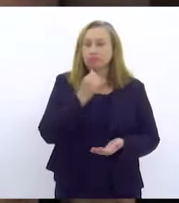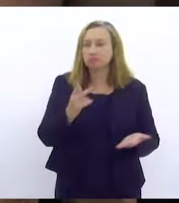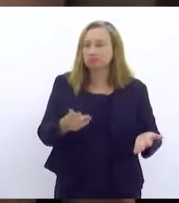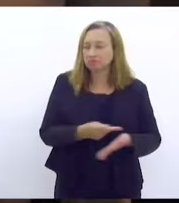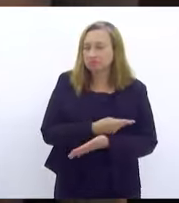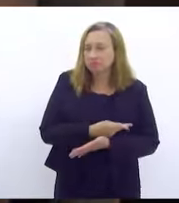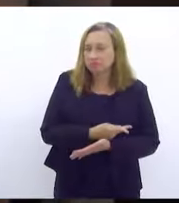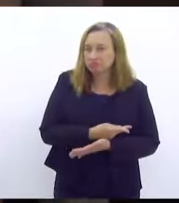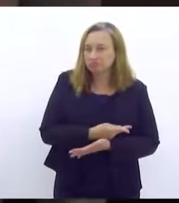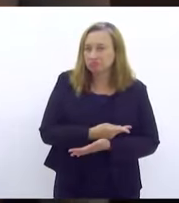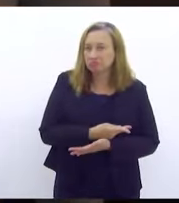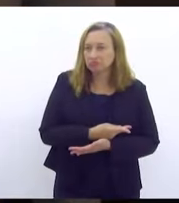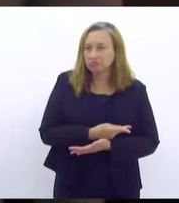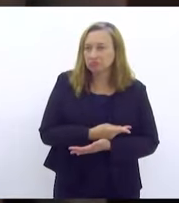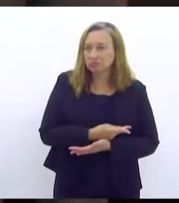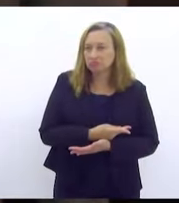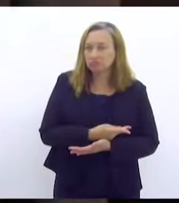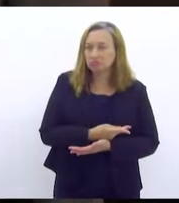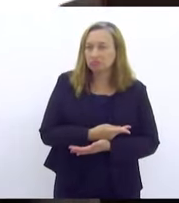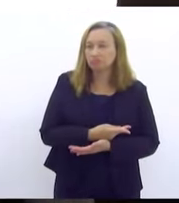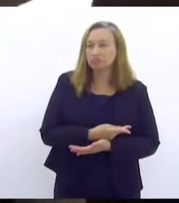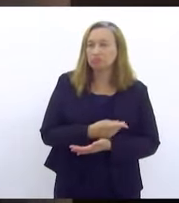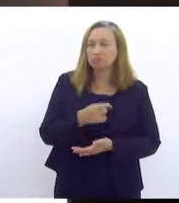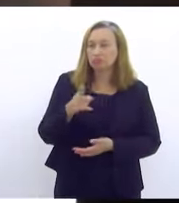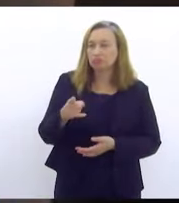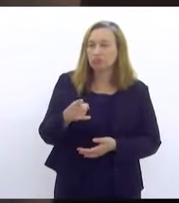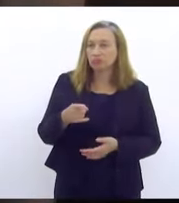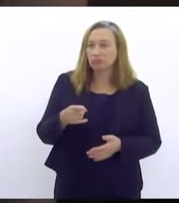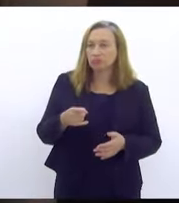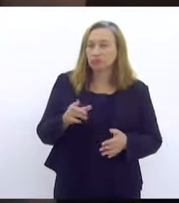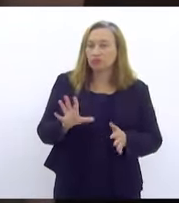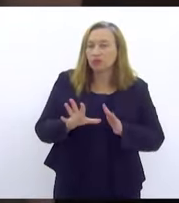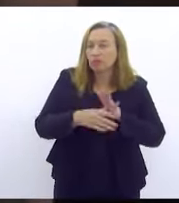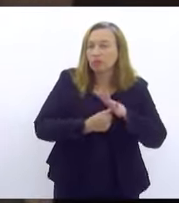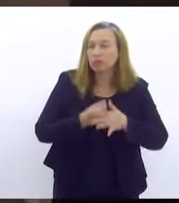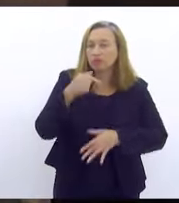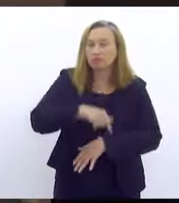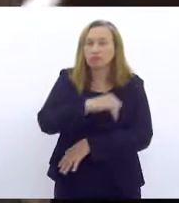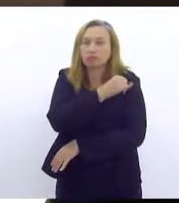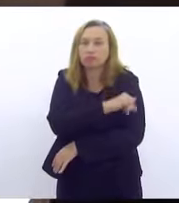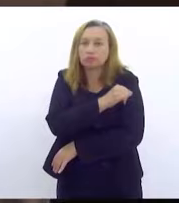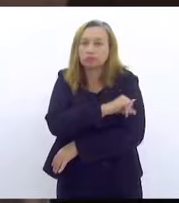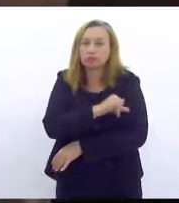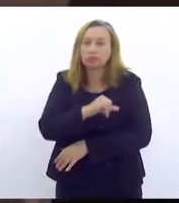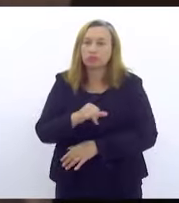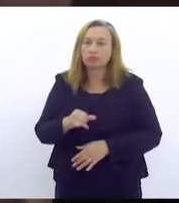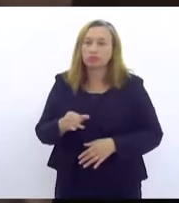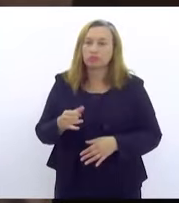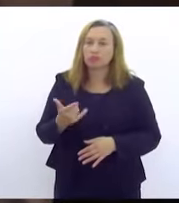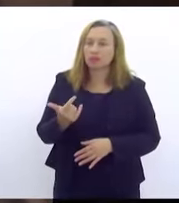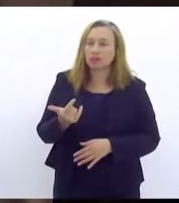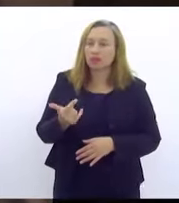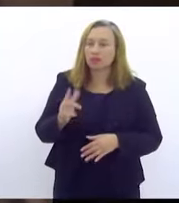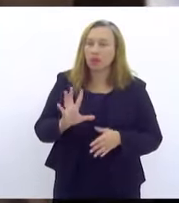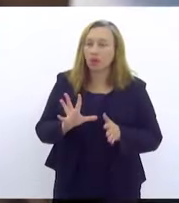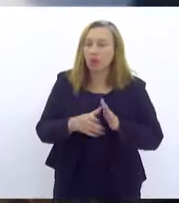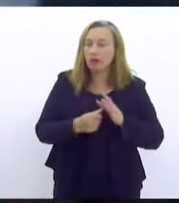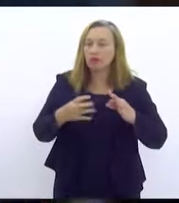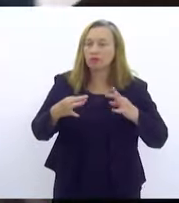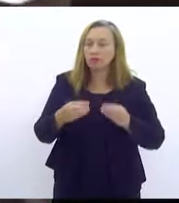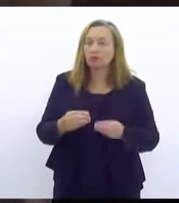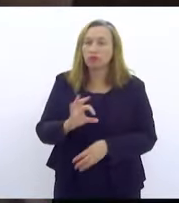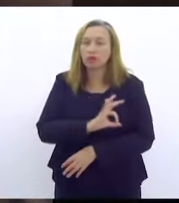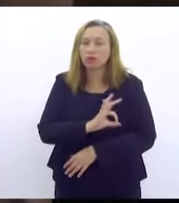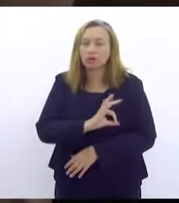desastroso acontecimento que teve com eles. Eles foram assaltados aqui no Rio de Janeiro, levaram armamento deles. E a polícia